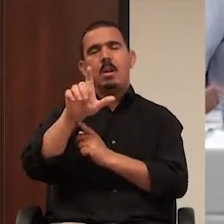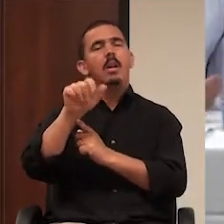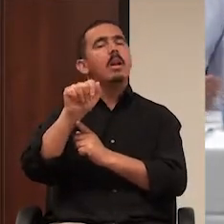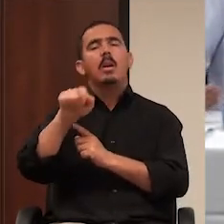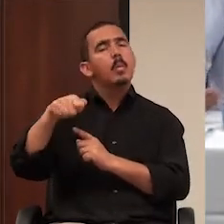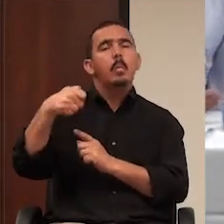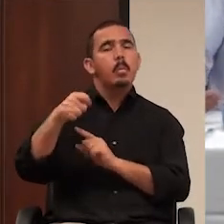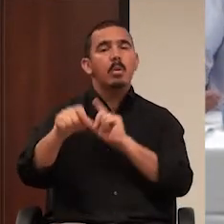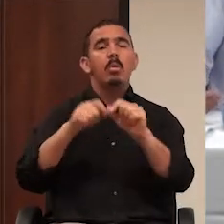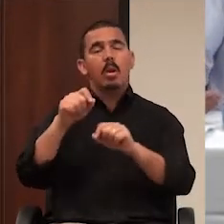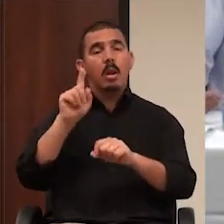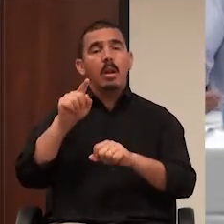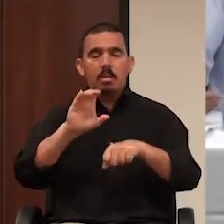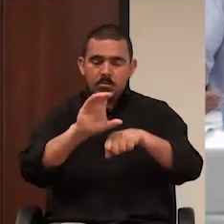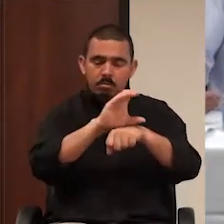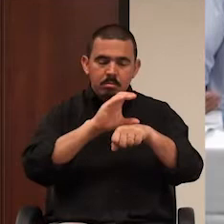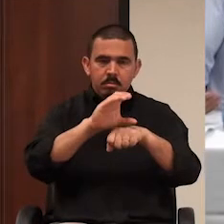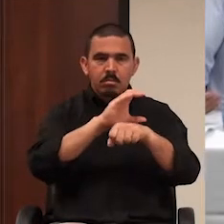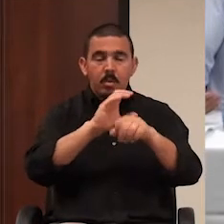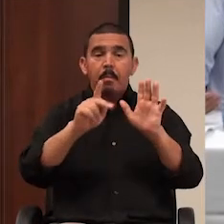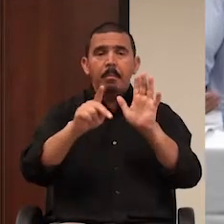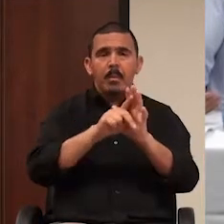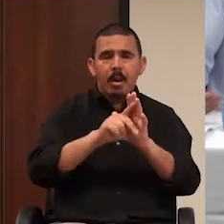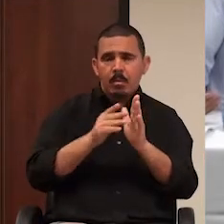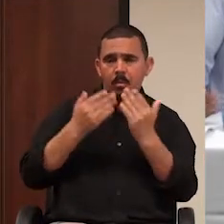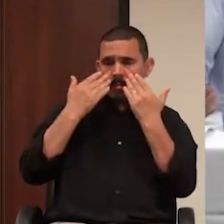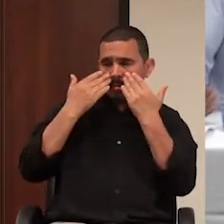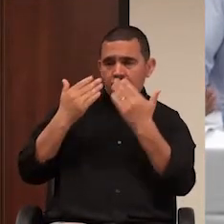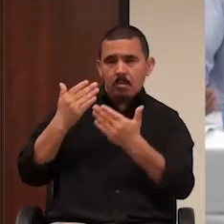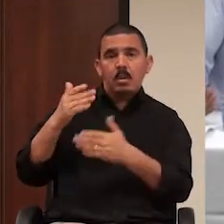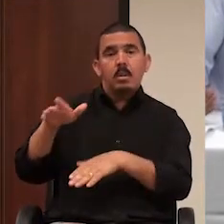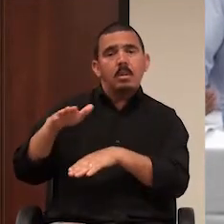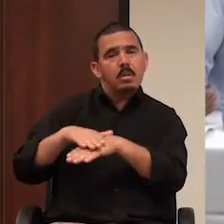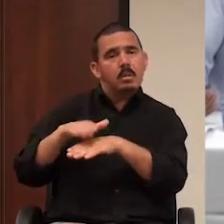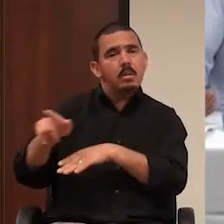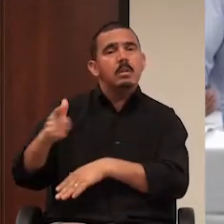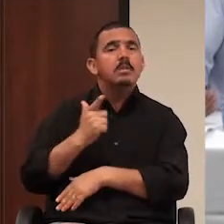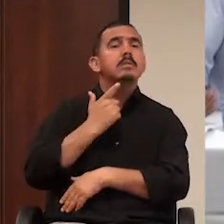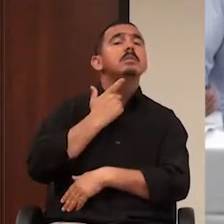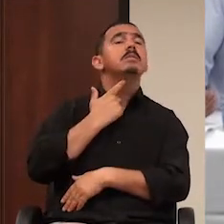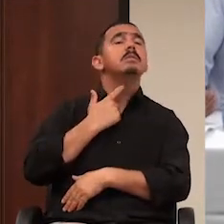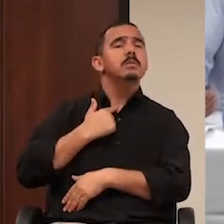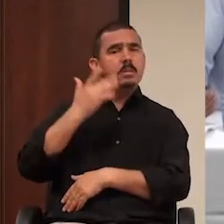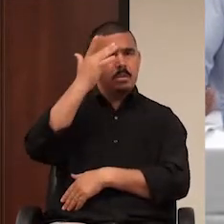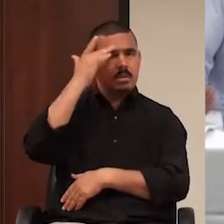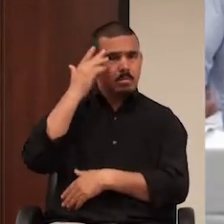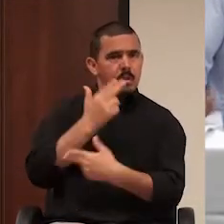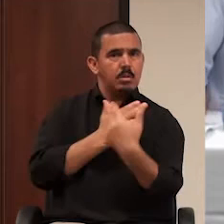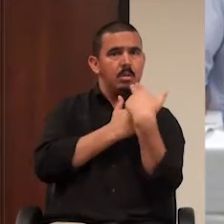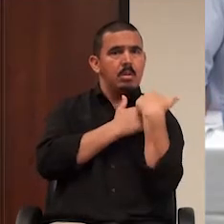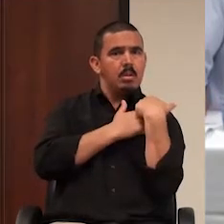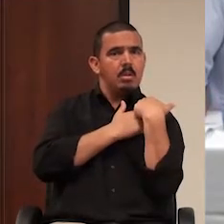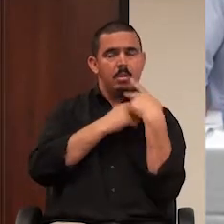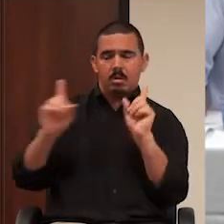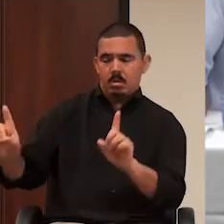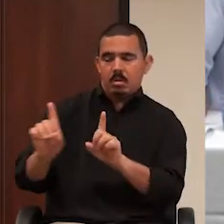A constituição do estado de sujeição da vontade do curatelado à vontade